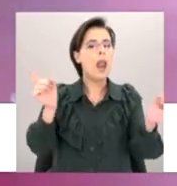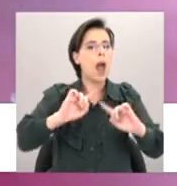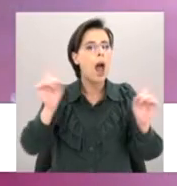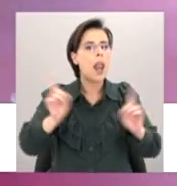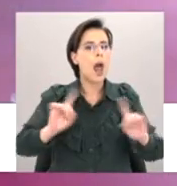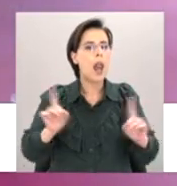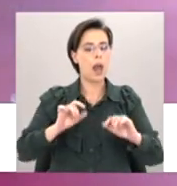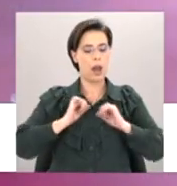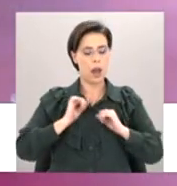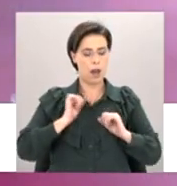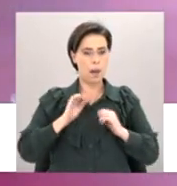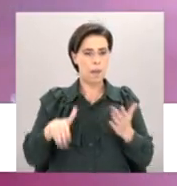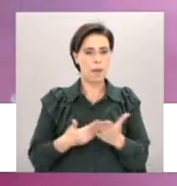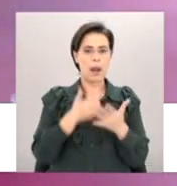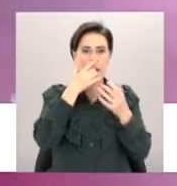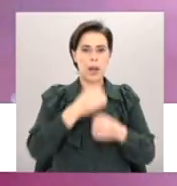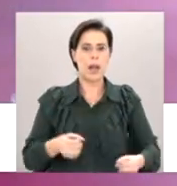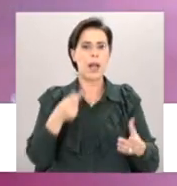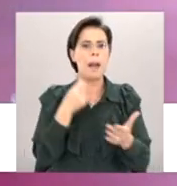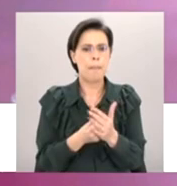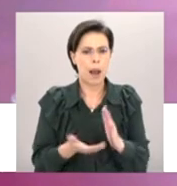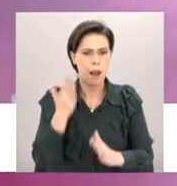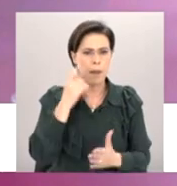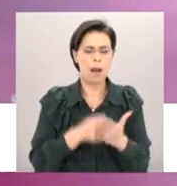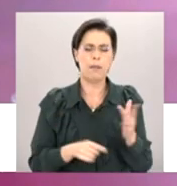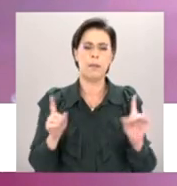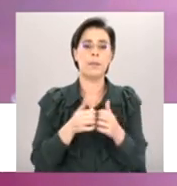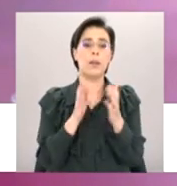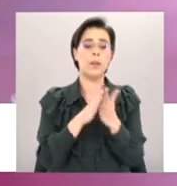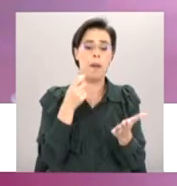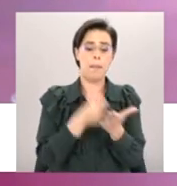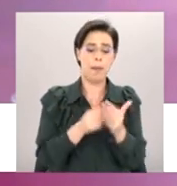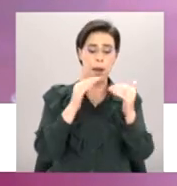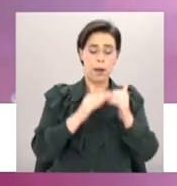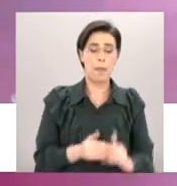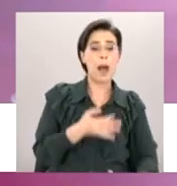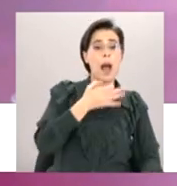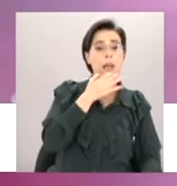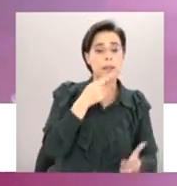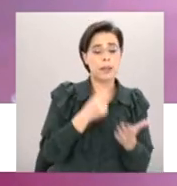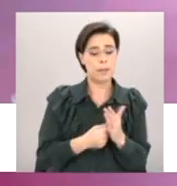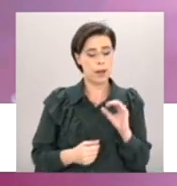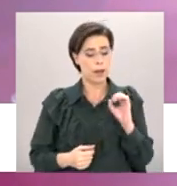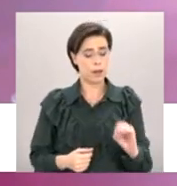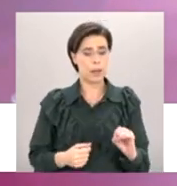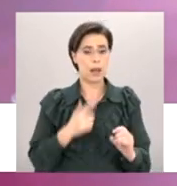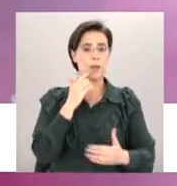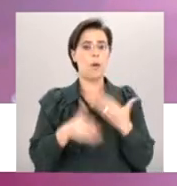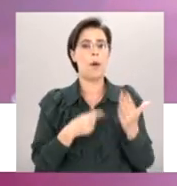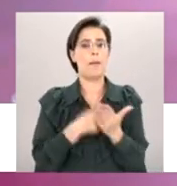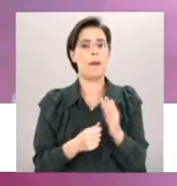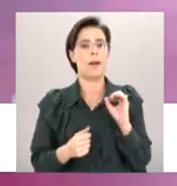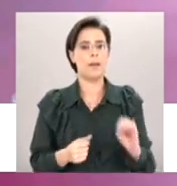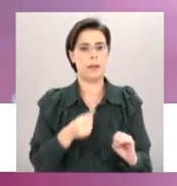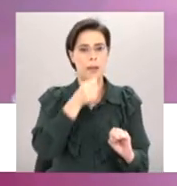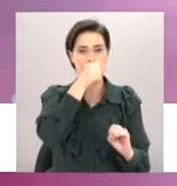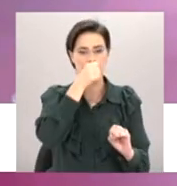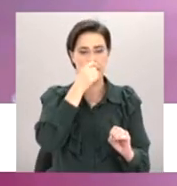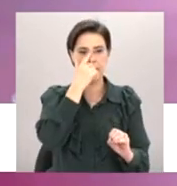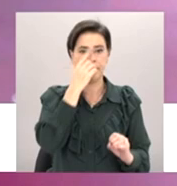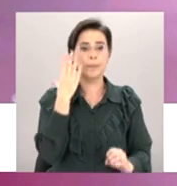de nossa nossa proposta Ninguém paga mais imposto todos pagam menos atacar Eles pagam zero que continuam a pagar deve